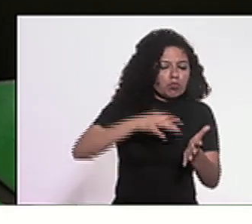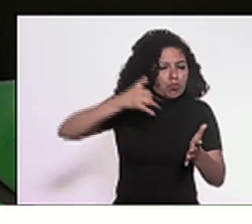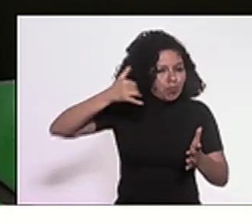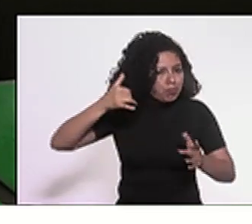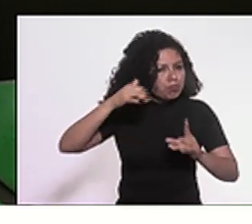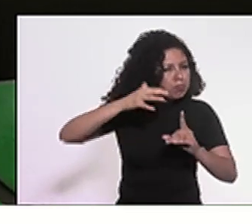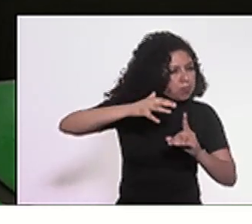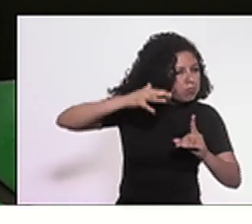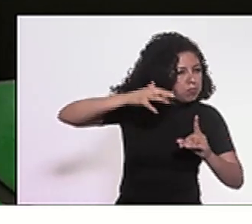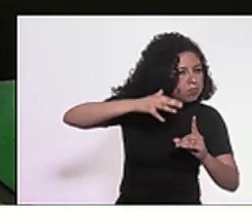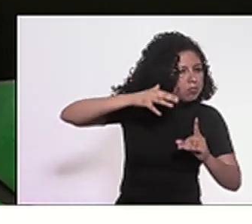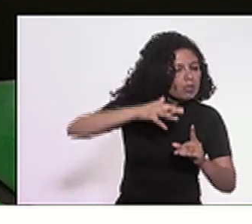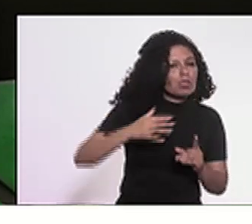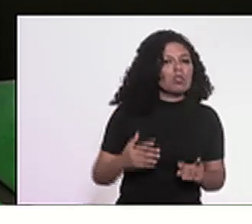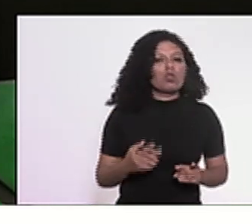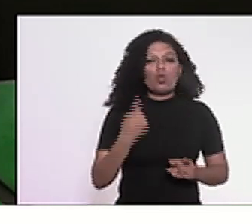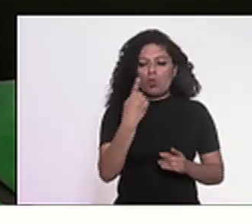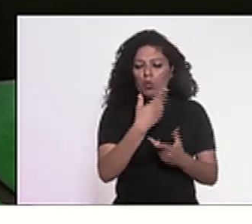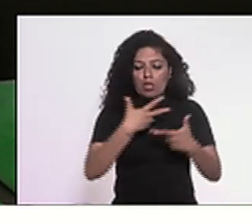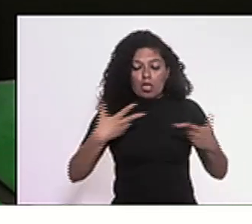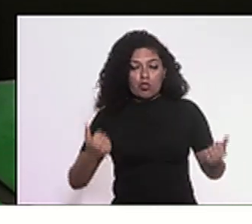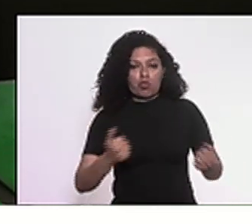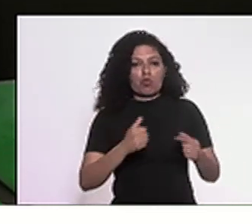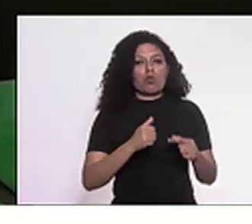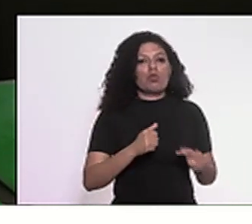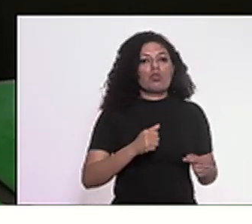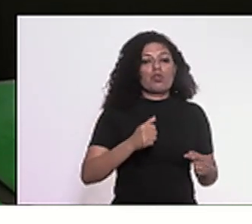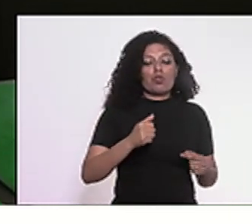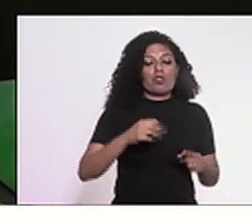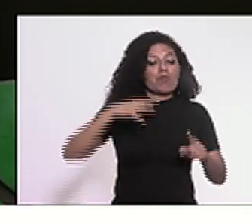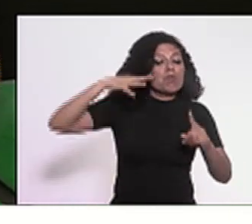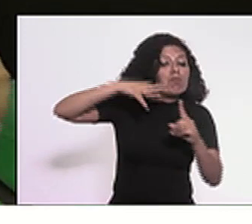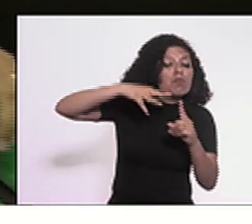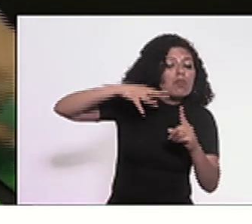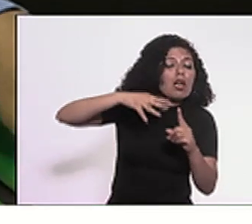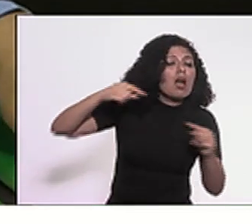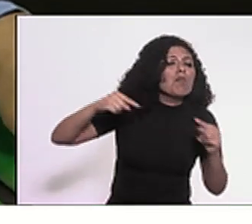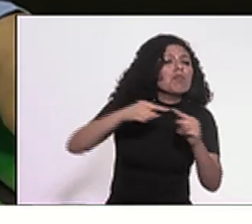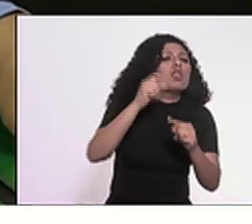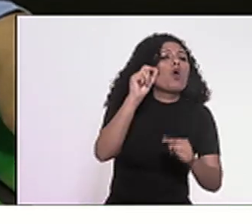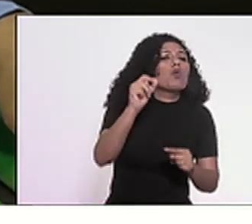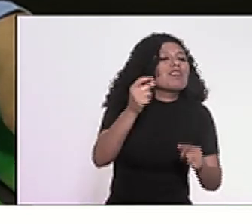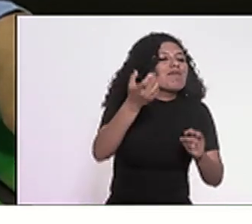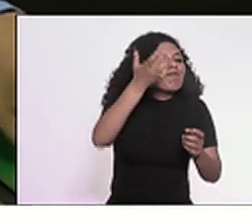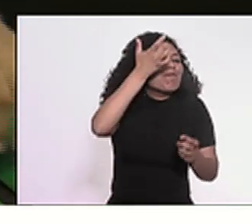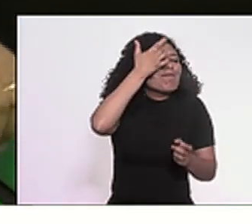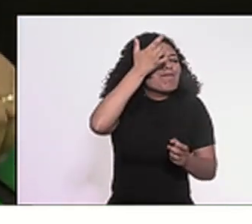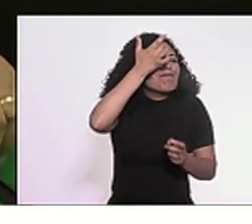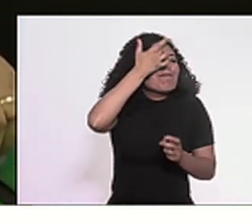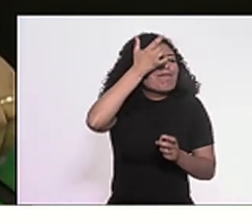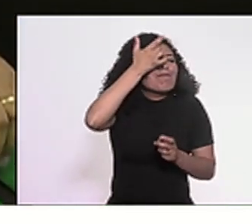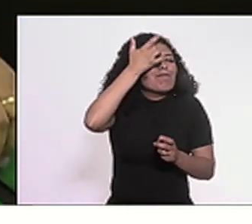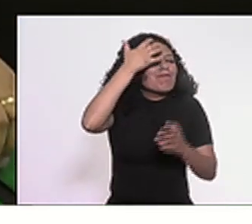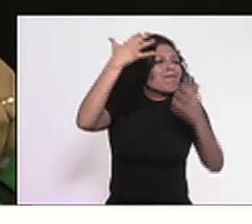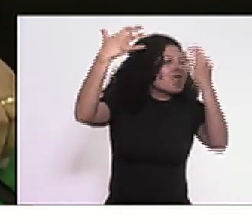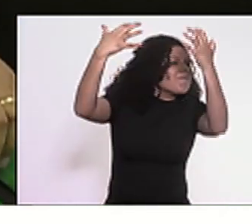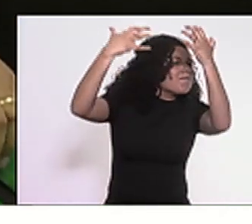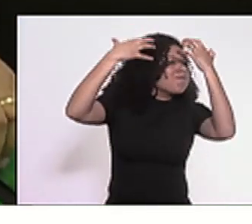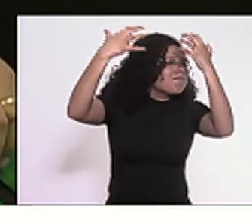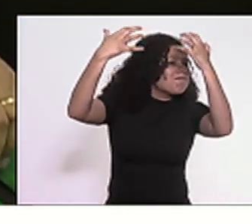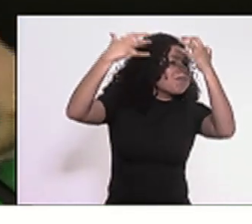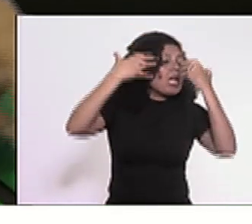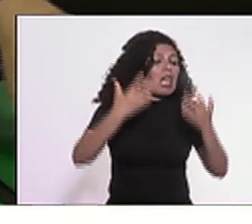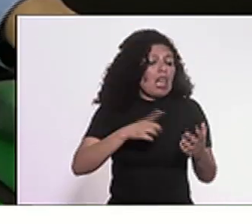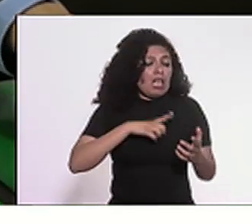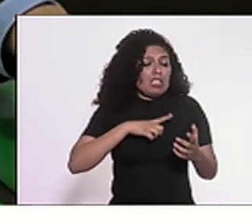assédio, uma das vertentes é o assédio psicológico. Infelizmente, o número de policiais militares